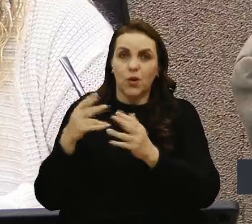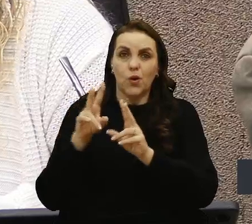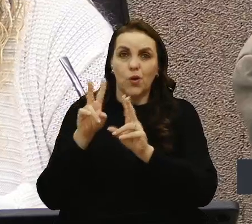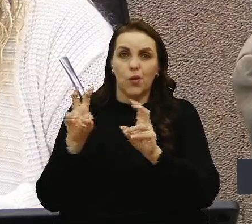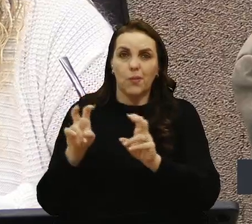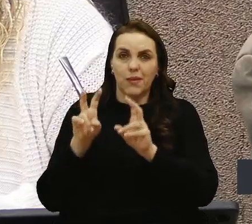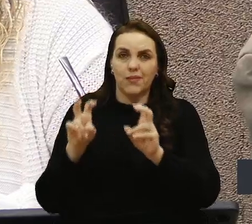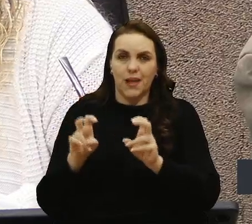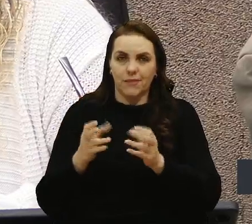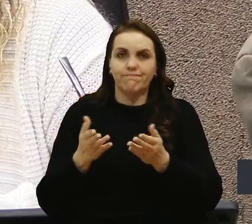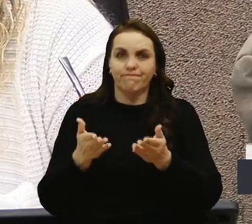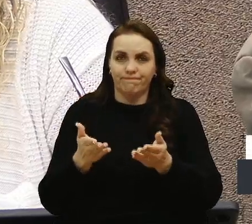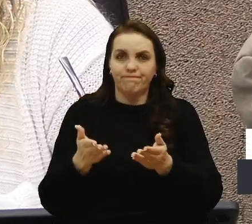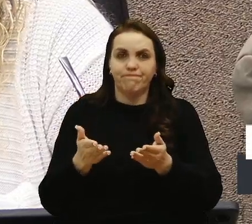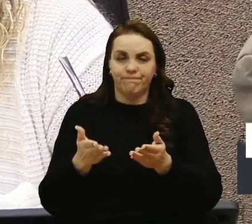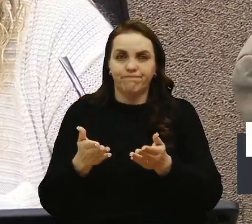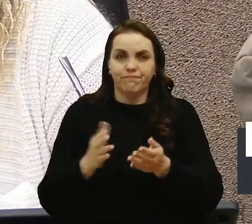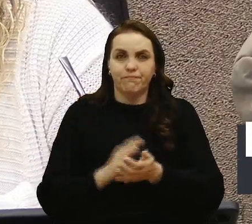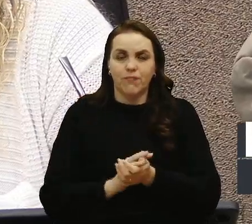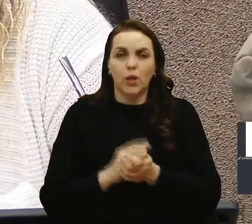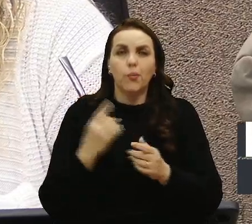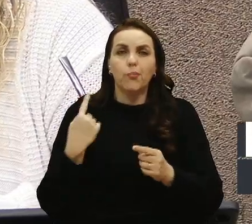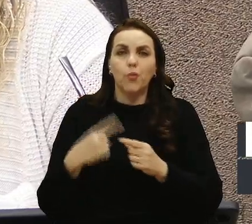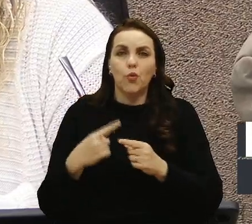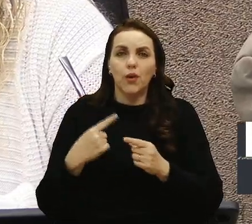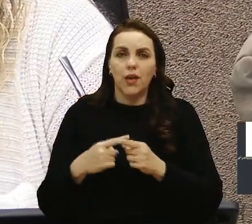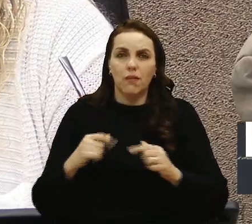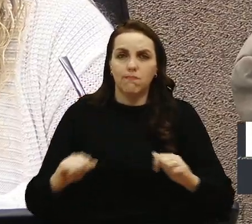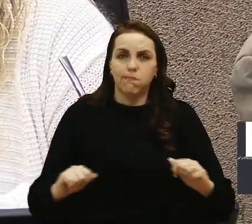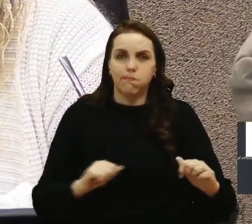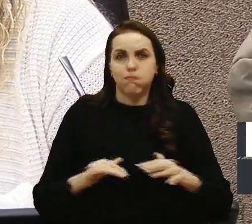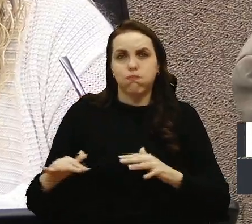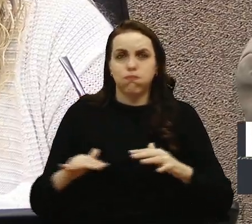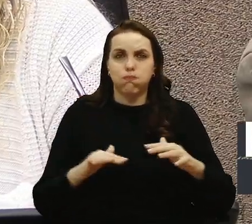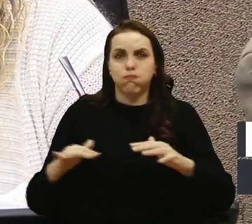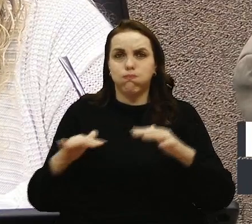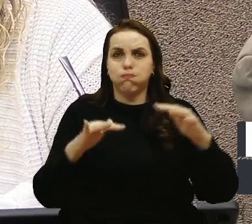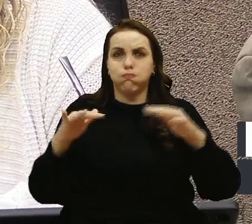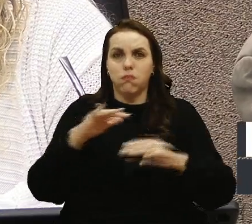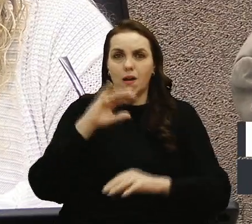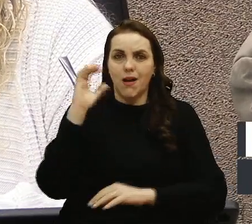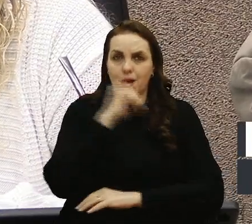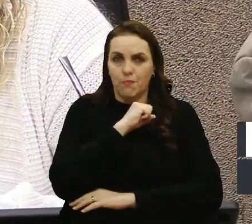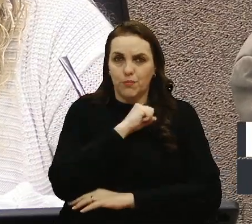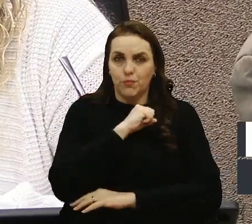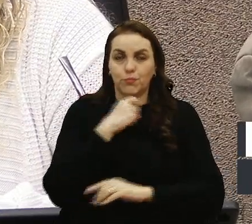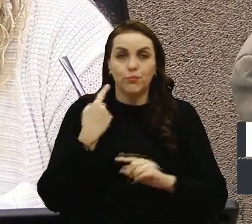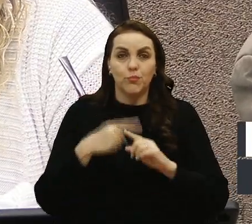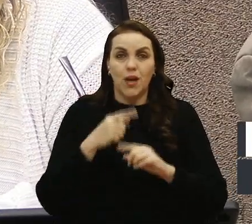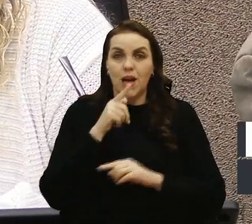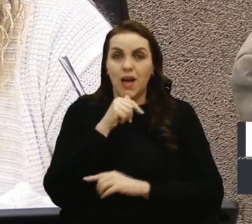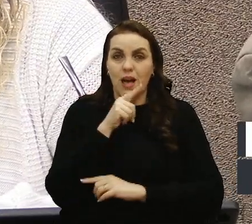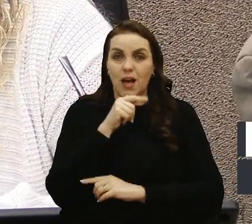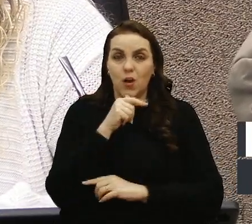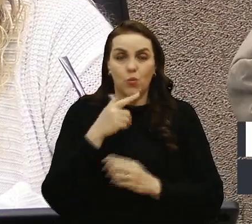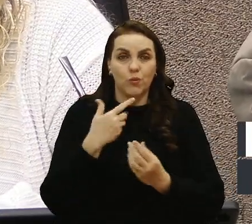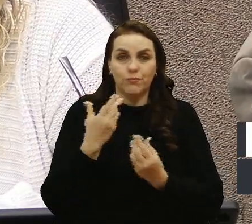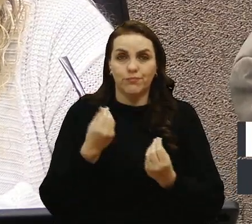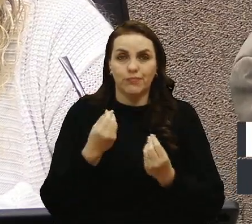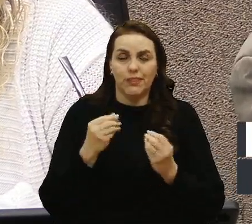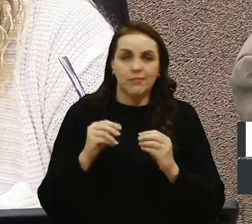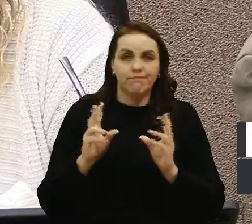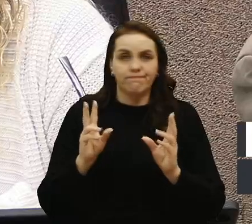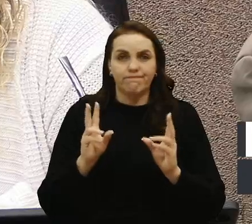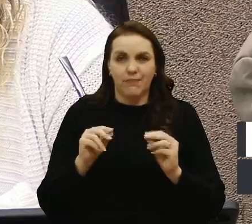isso. Por que houve as inundações em uma velocidade tão rápida? Porque a água não tinha, vamos colocar